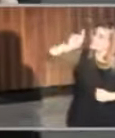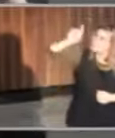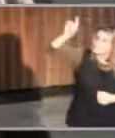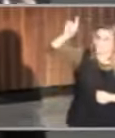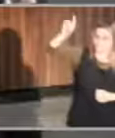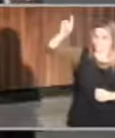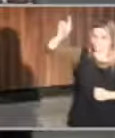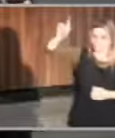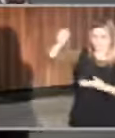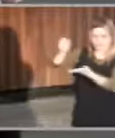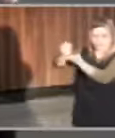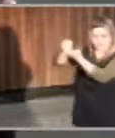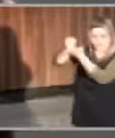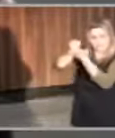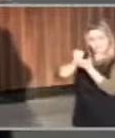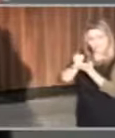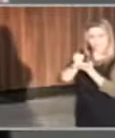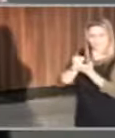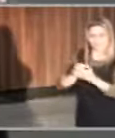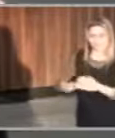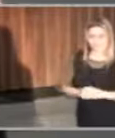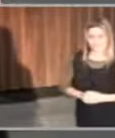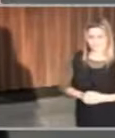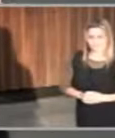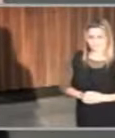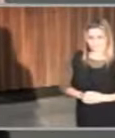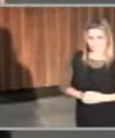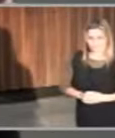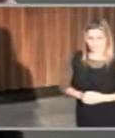nós vamos perder uma geração inteira